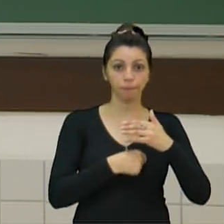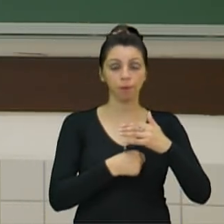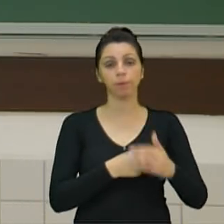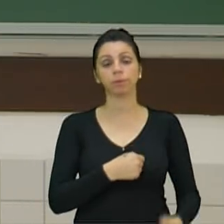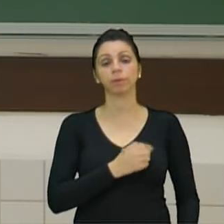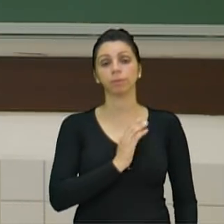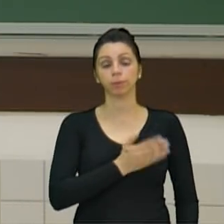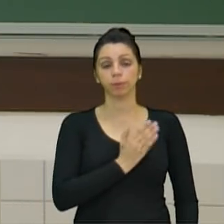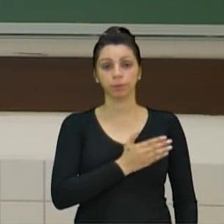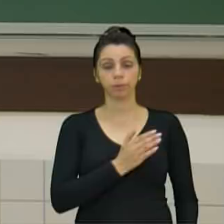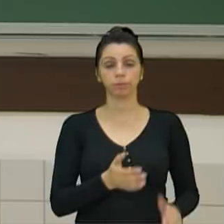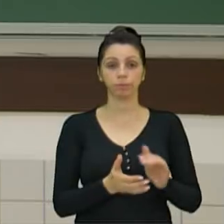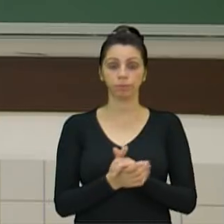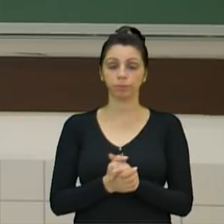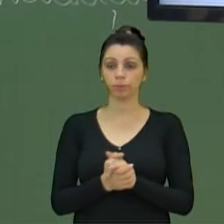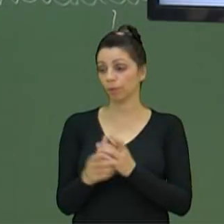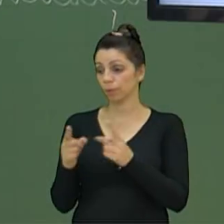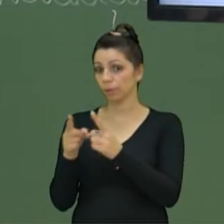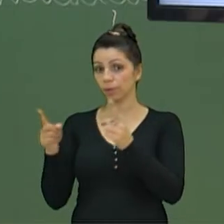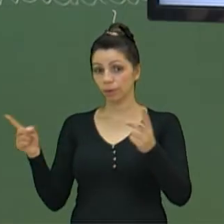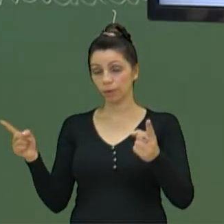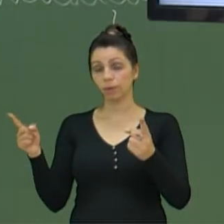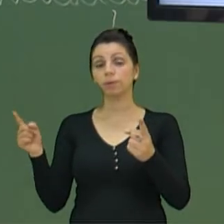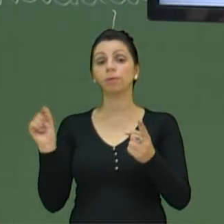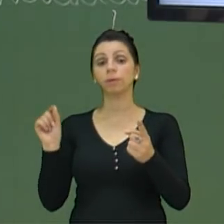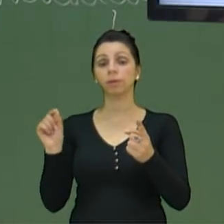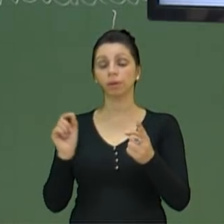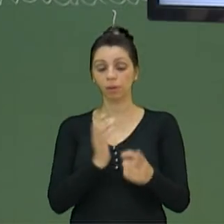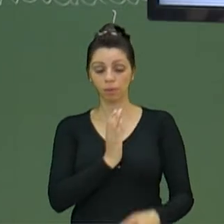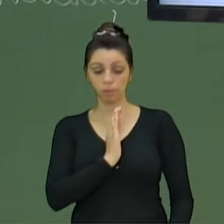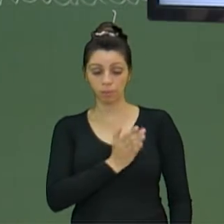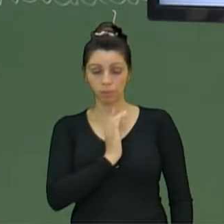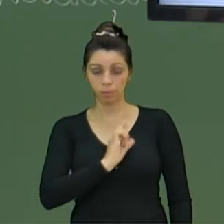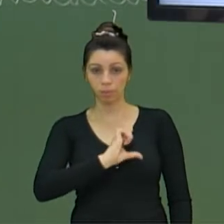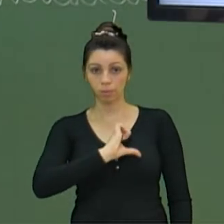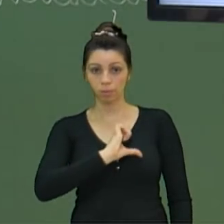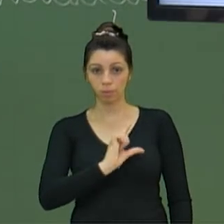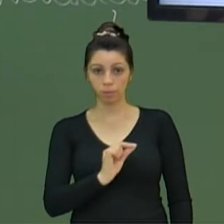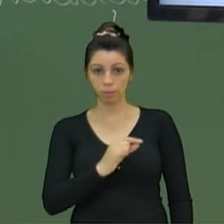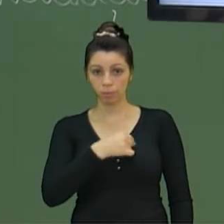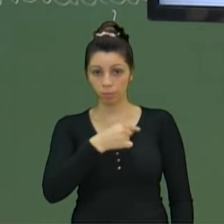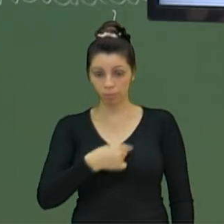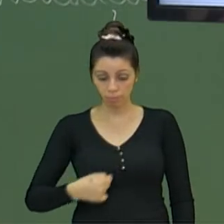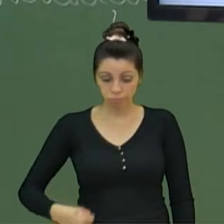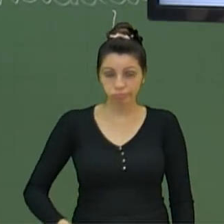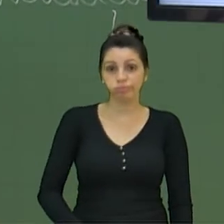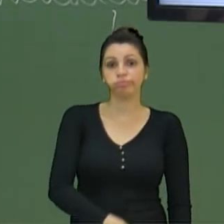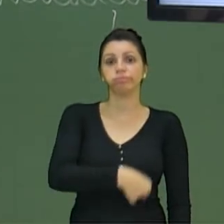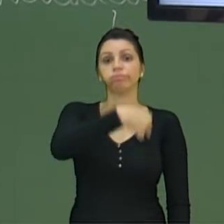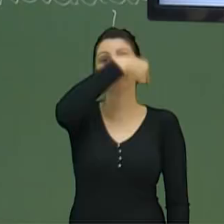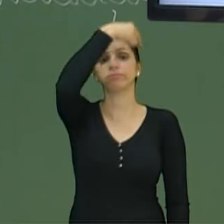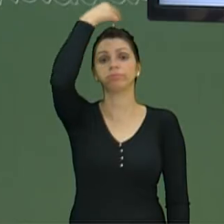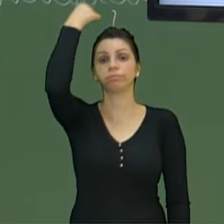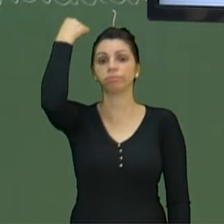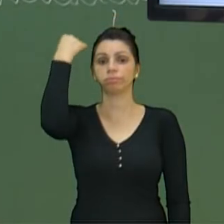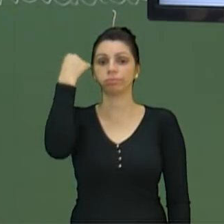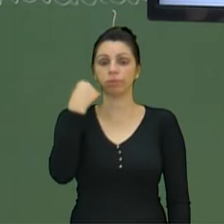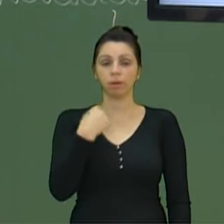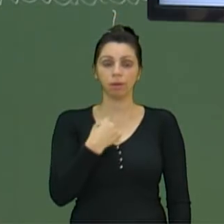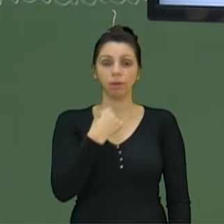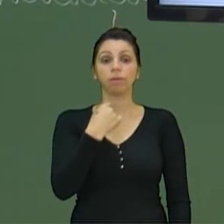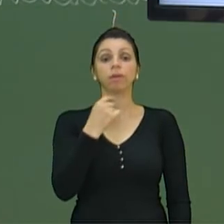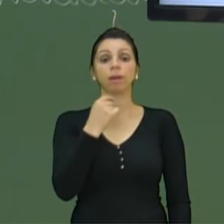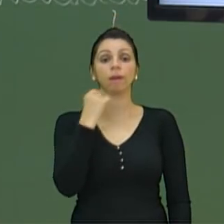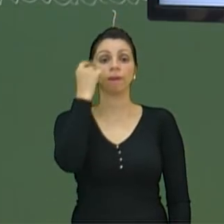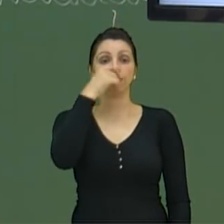coração. E quando a gente fala em grande circulação, quando ele sai do coração, circula no corpo inteirinho e depois volta para o